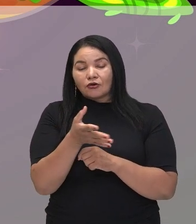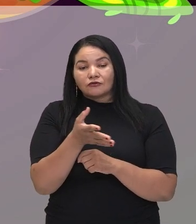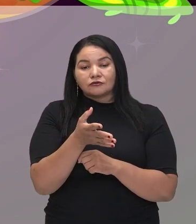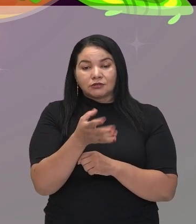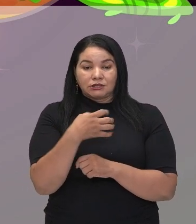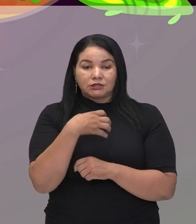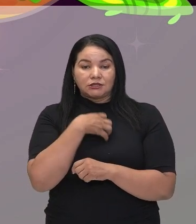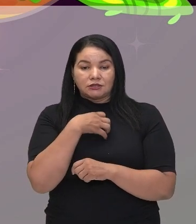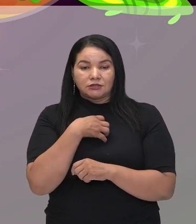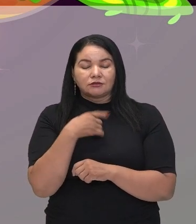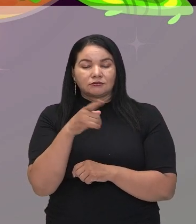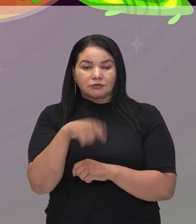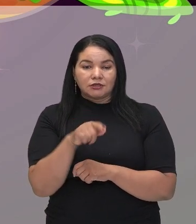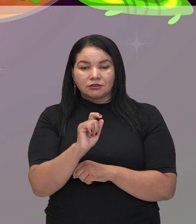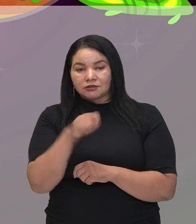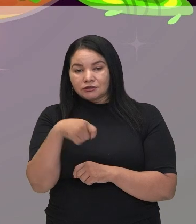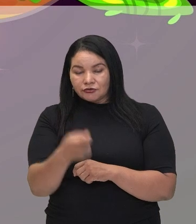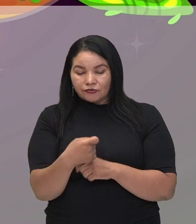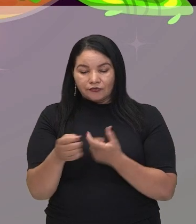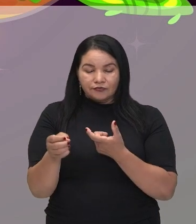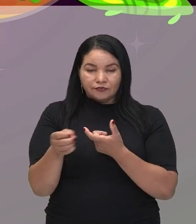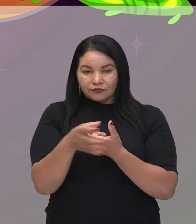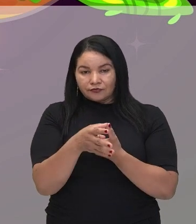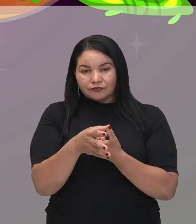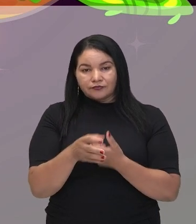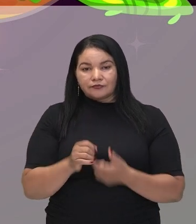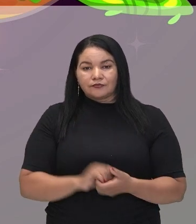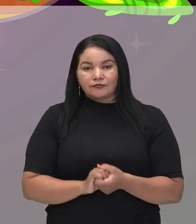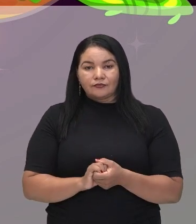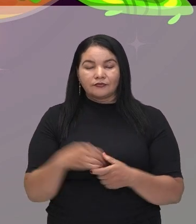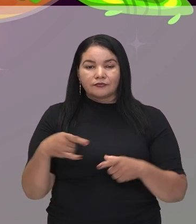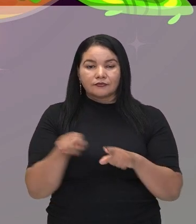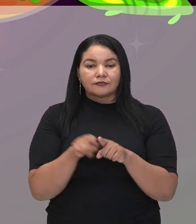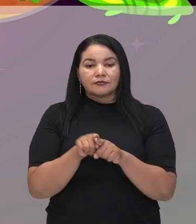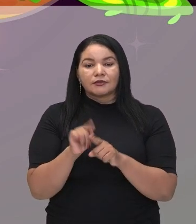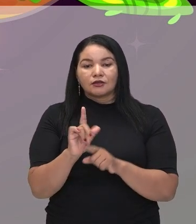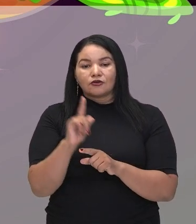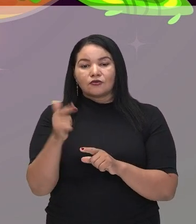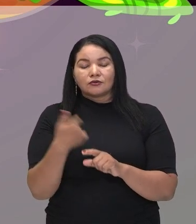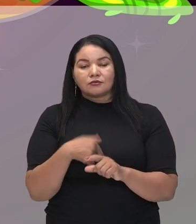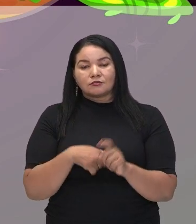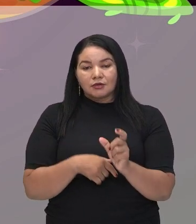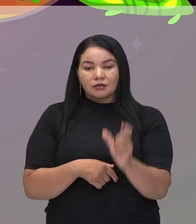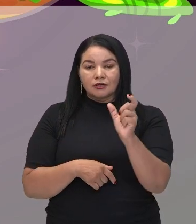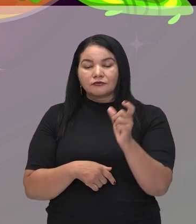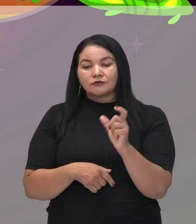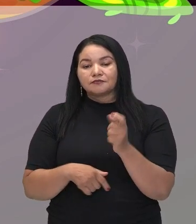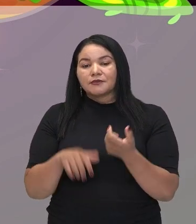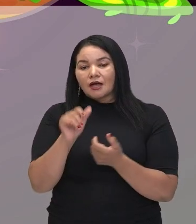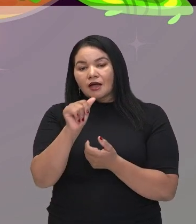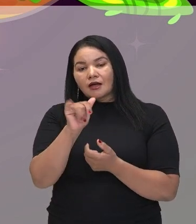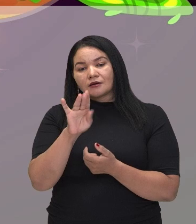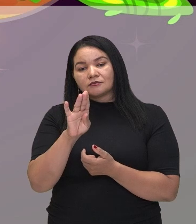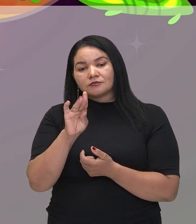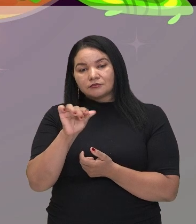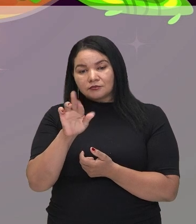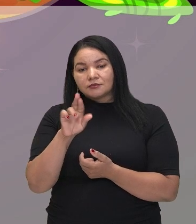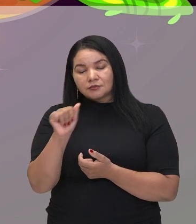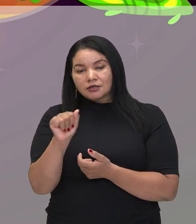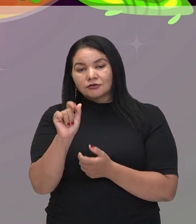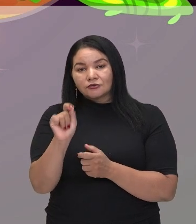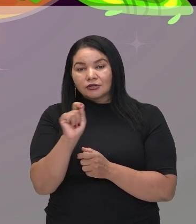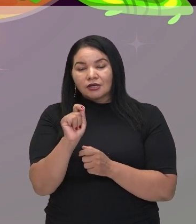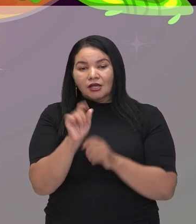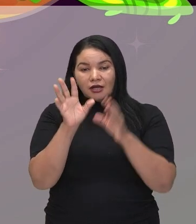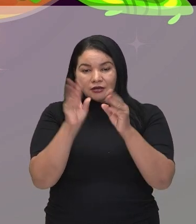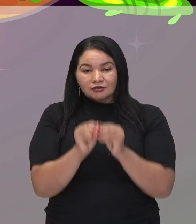São neologismos, ok? Muito bem. Temos ali também a palavra abra, né? Que é uma abreviação de abraço